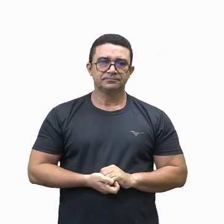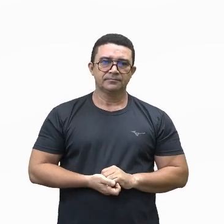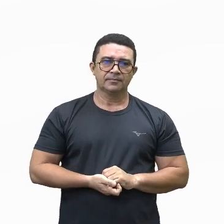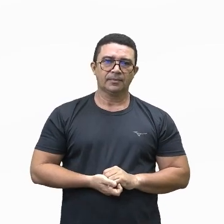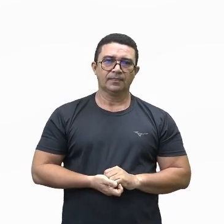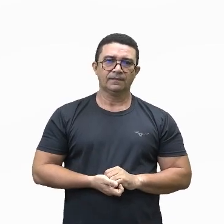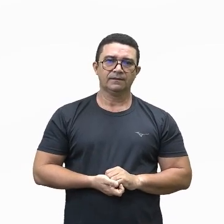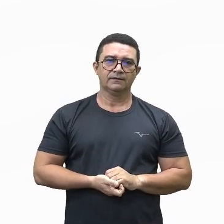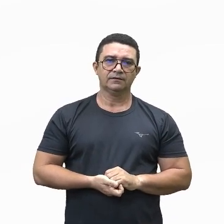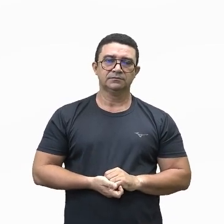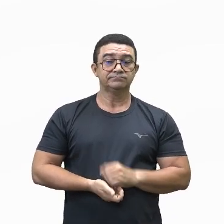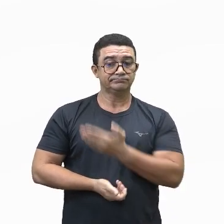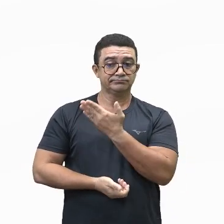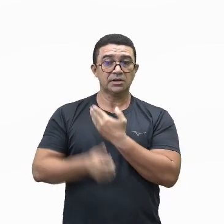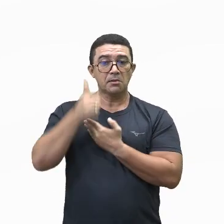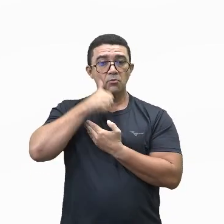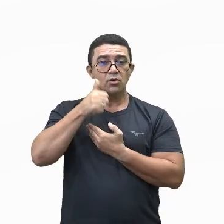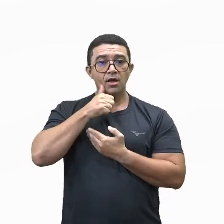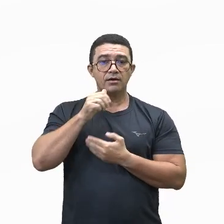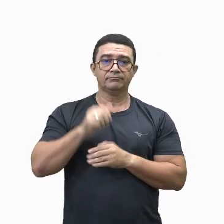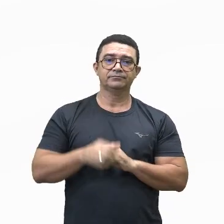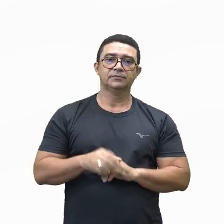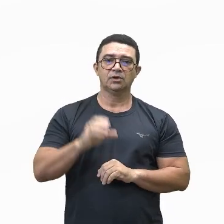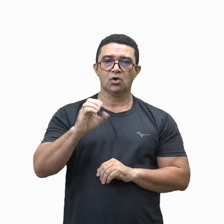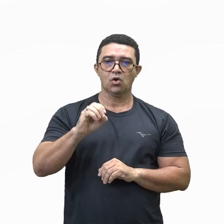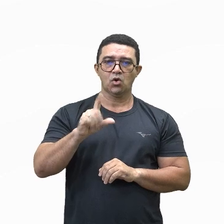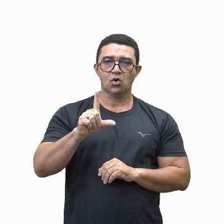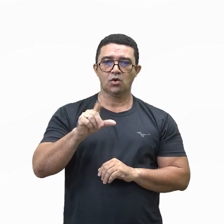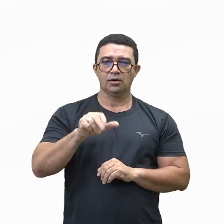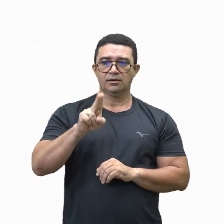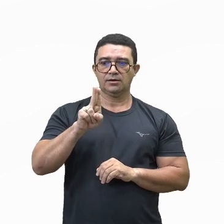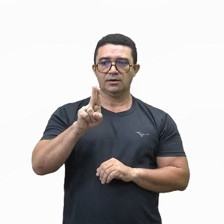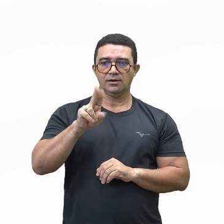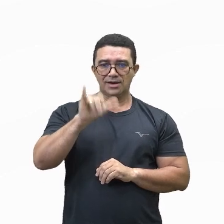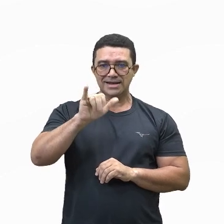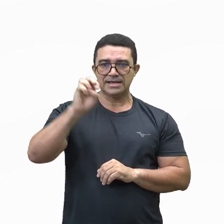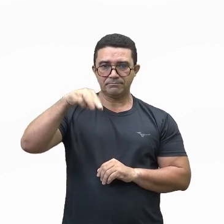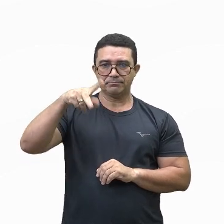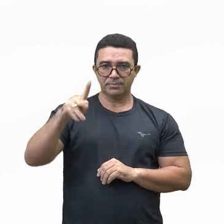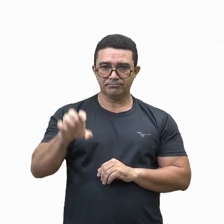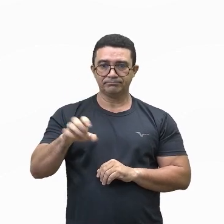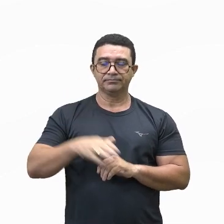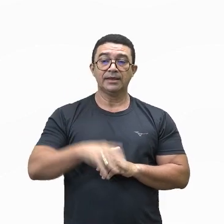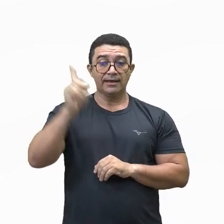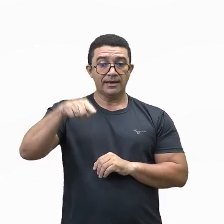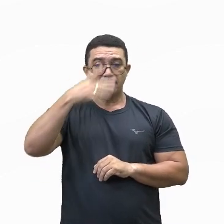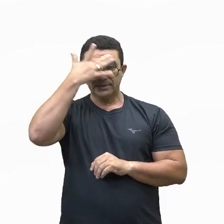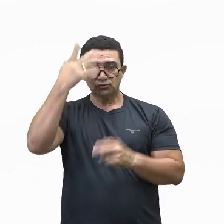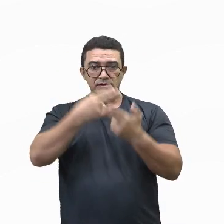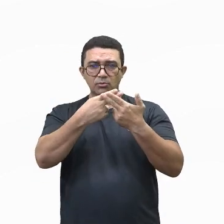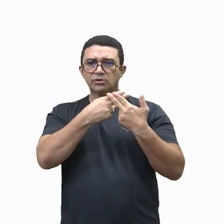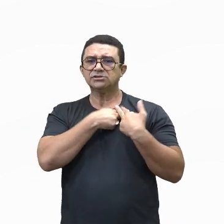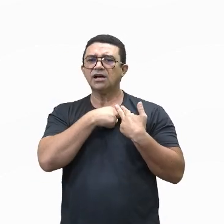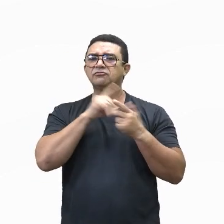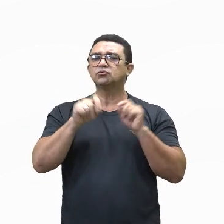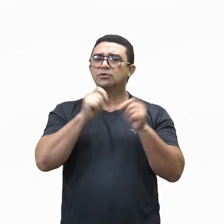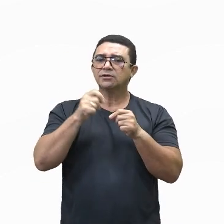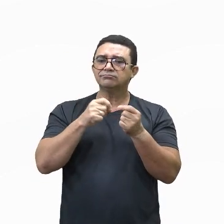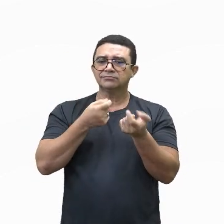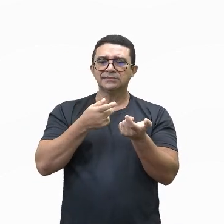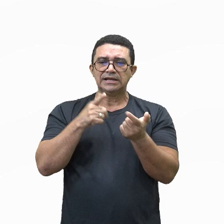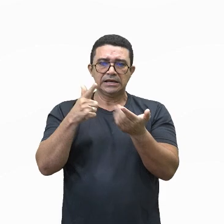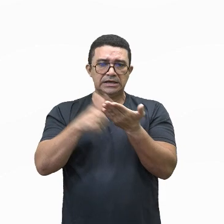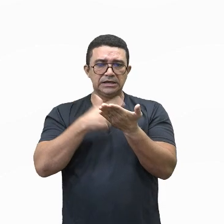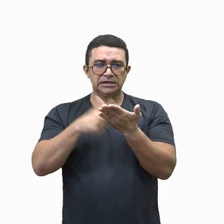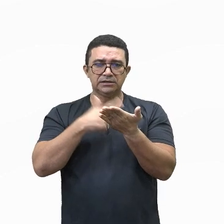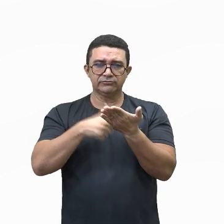Outra mulher francesa, chamada de Olympe de Gouges, foi responsável pela publicação em